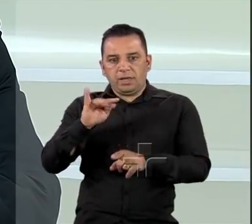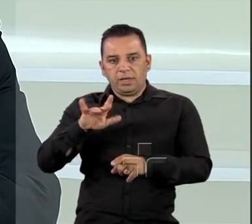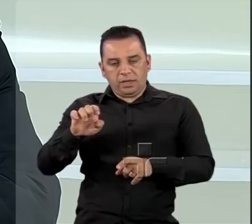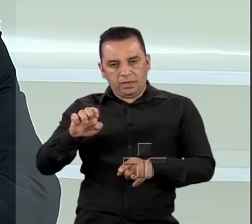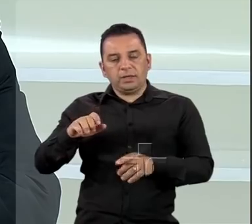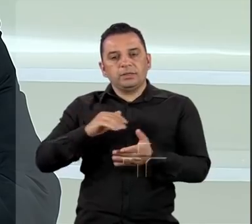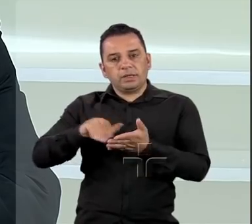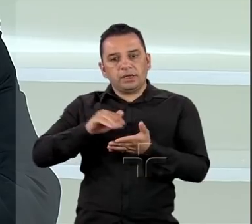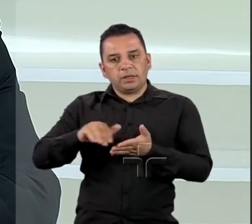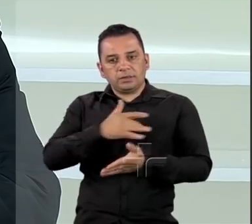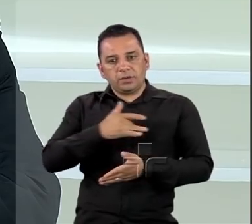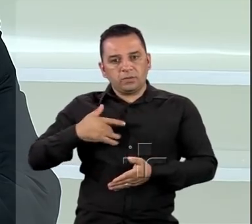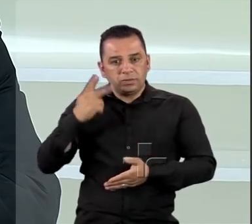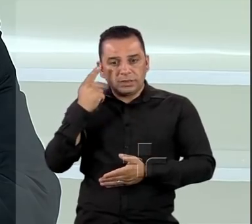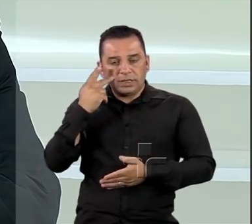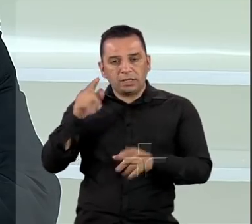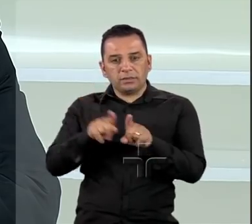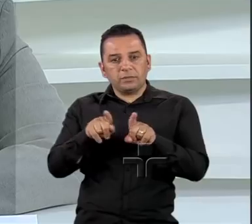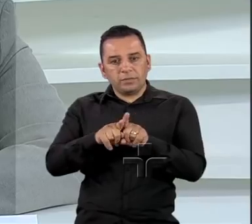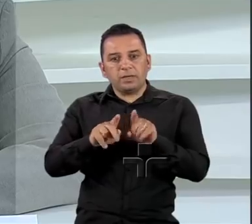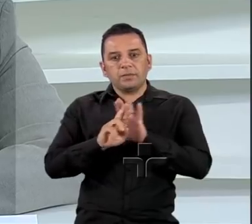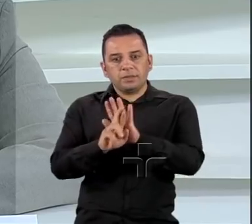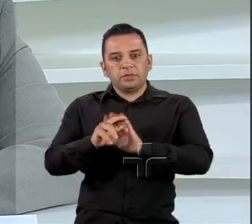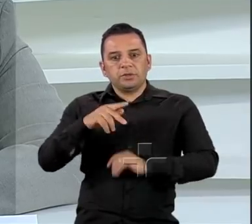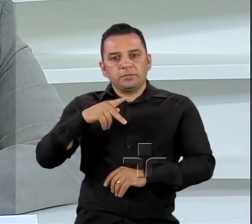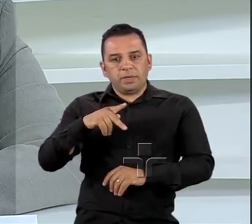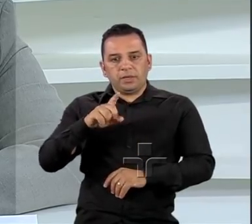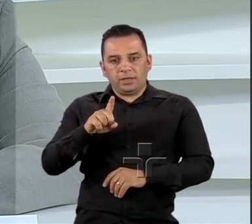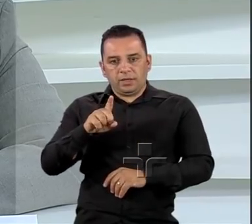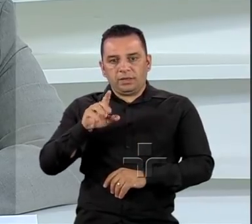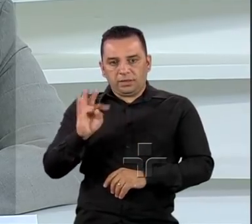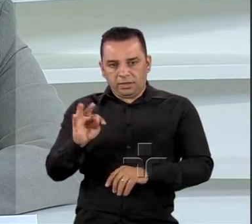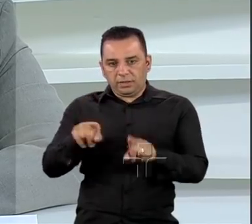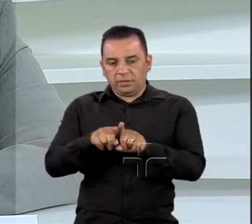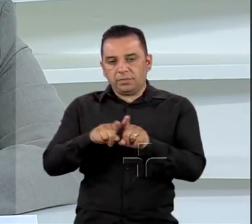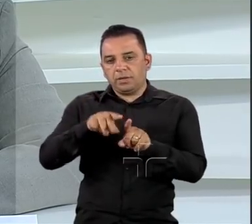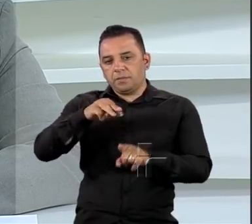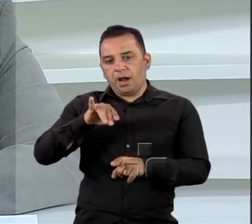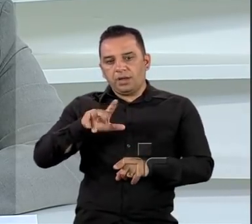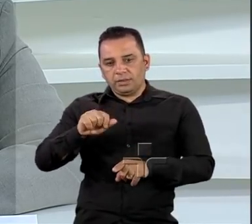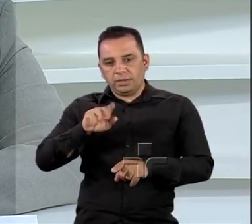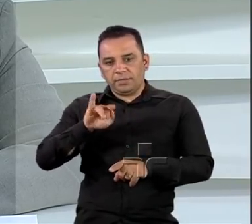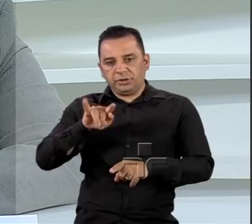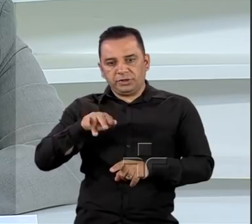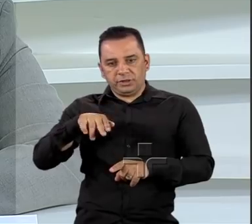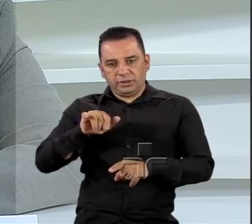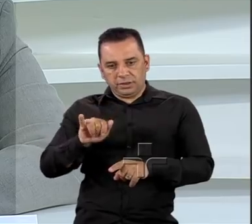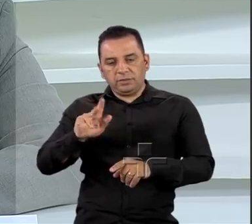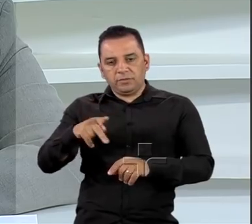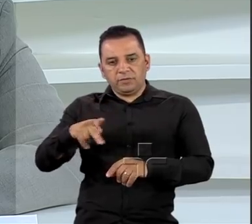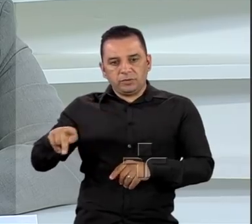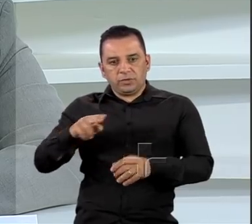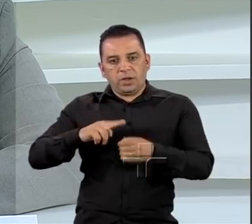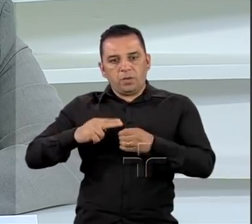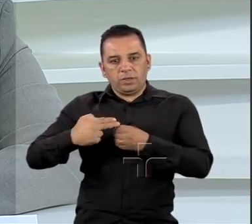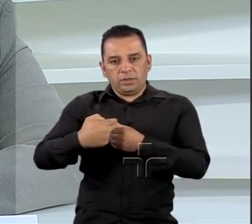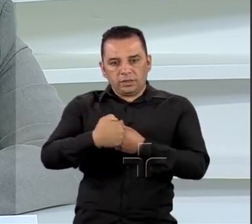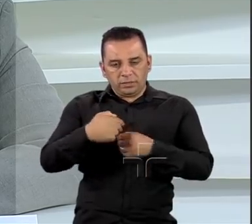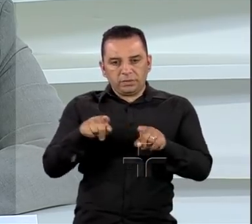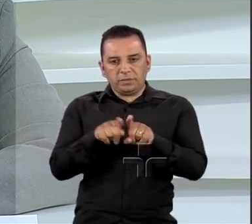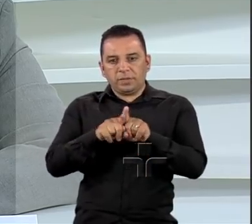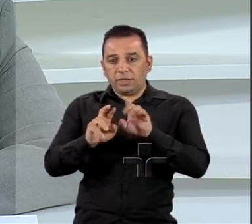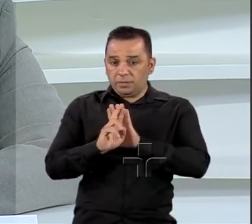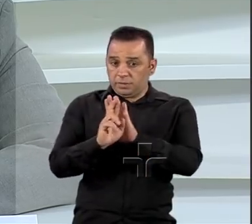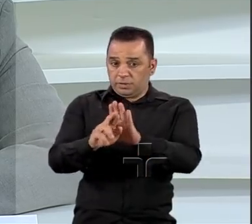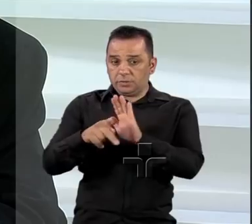e representante do PDT. Márcia Bandini, professora do Departamento de Saúde Coletiva da Unicamp e